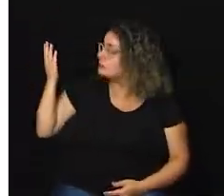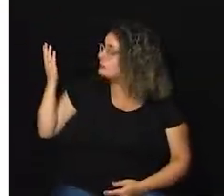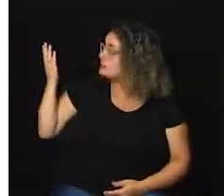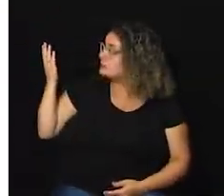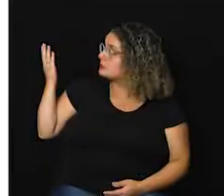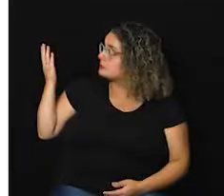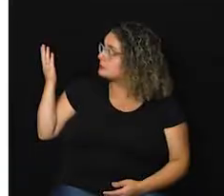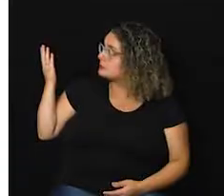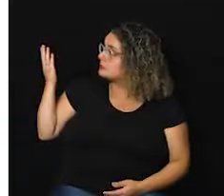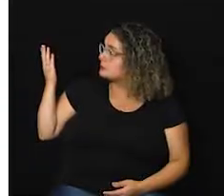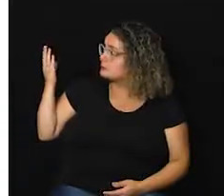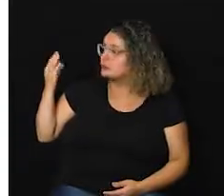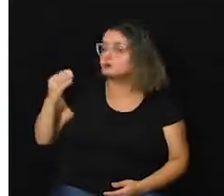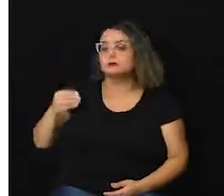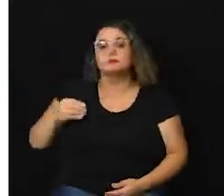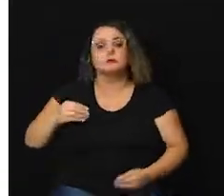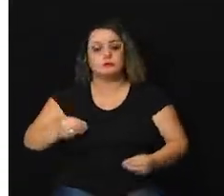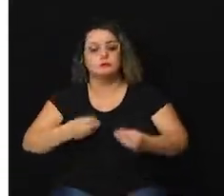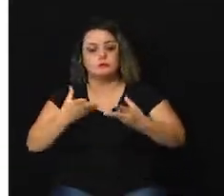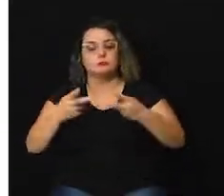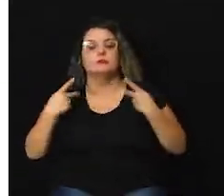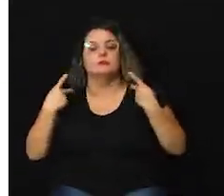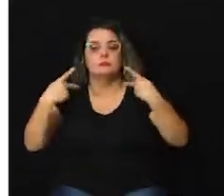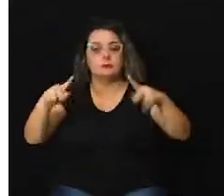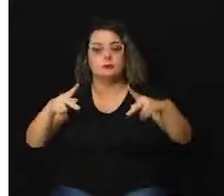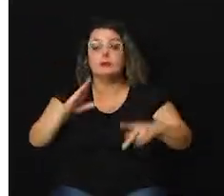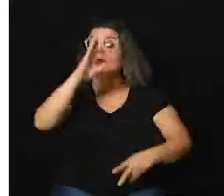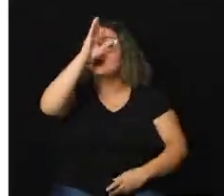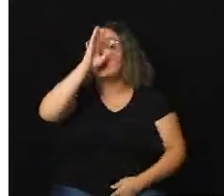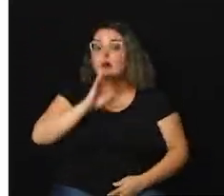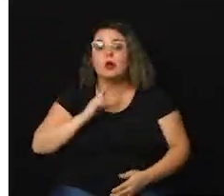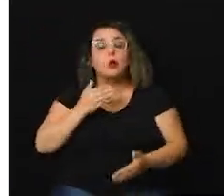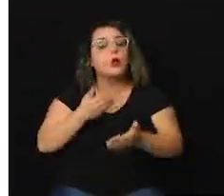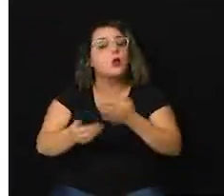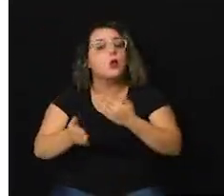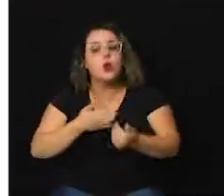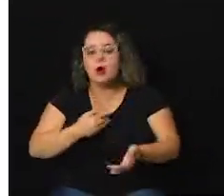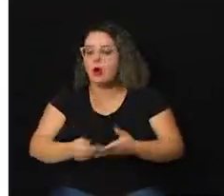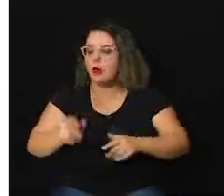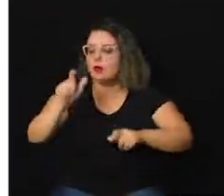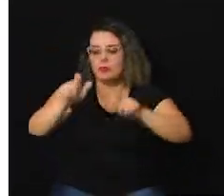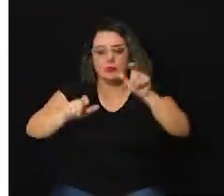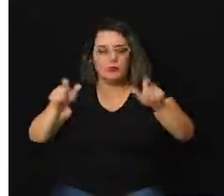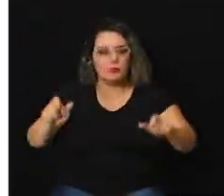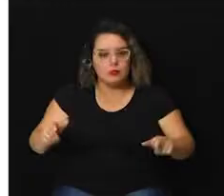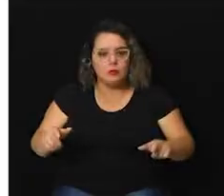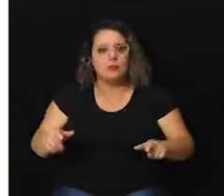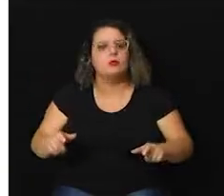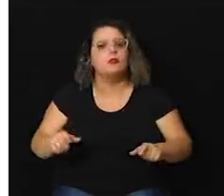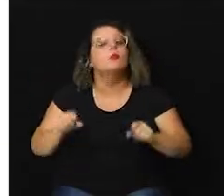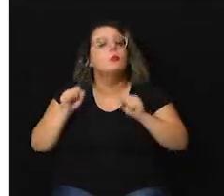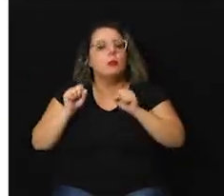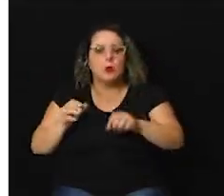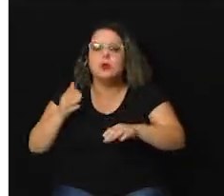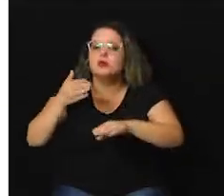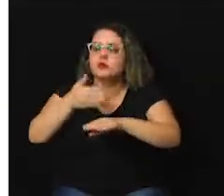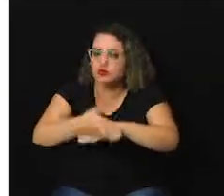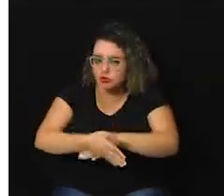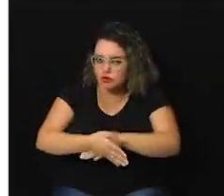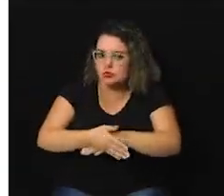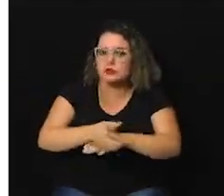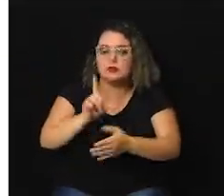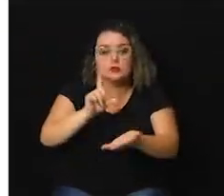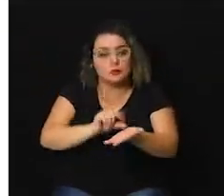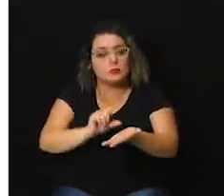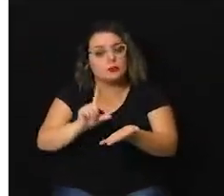Macaw, né? Ele vai encaminhar para o link. Ele é um artigo que está gratuito, disponível para qualquer pessoa da população pode acessar esse